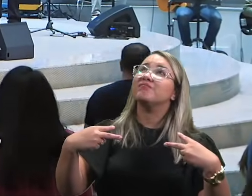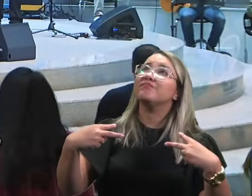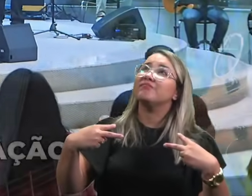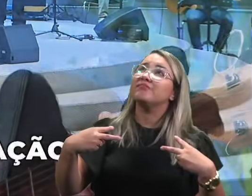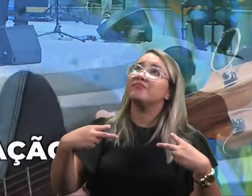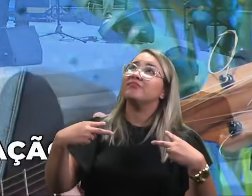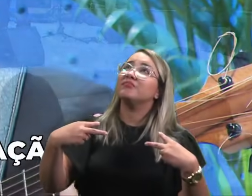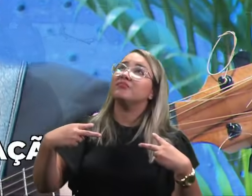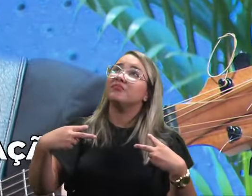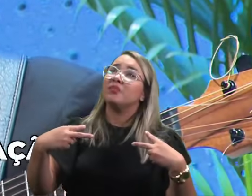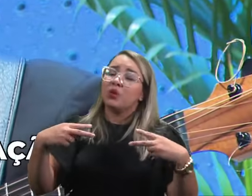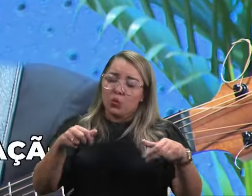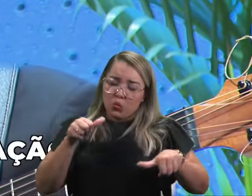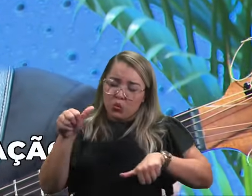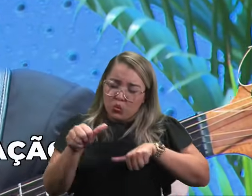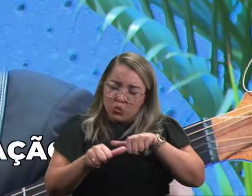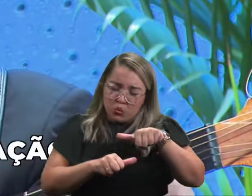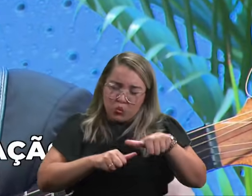conheces.